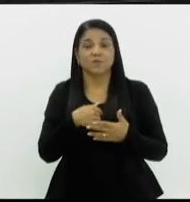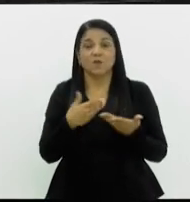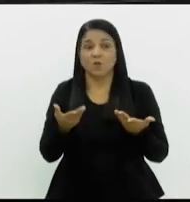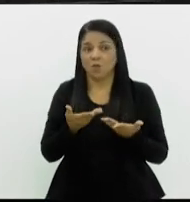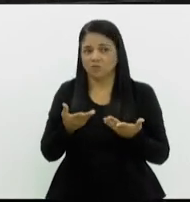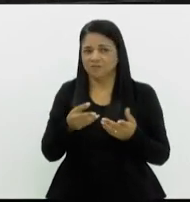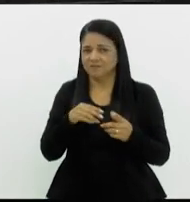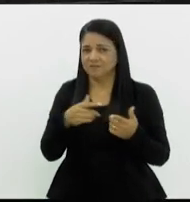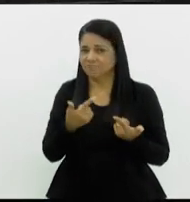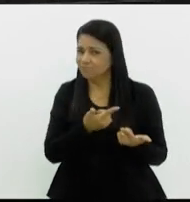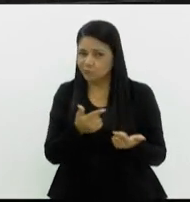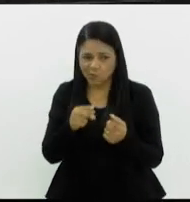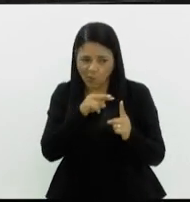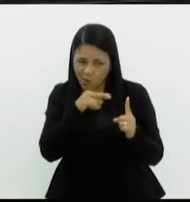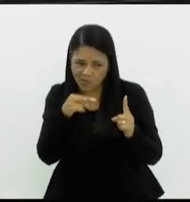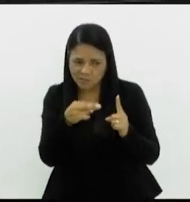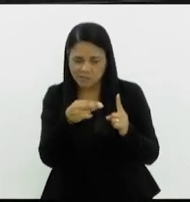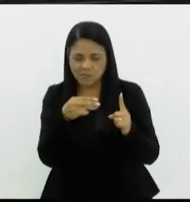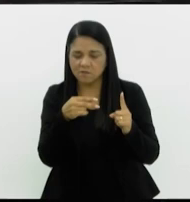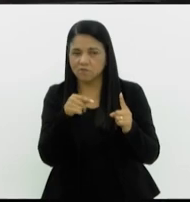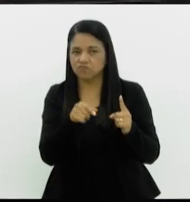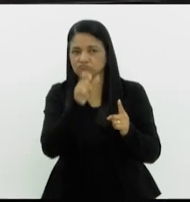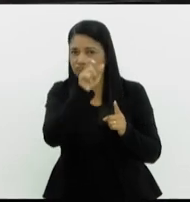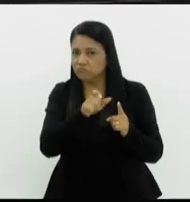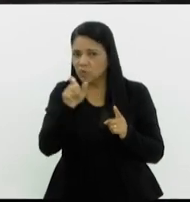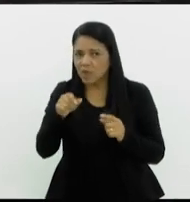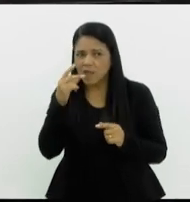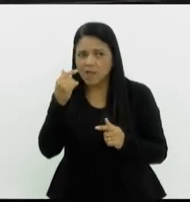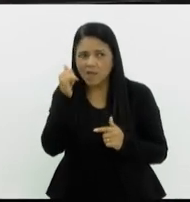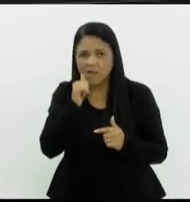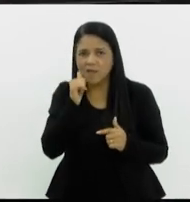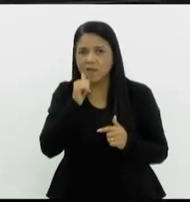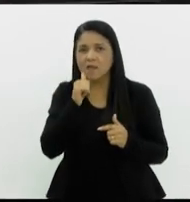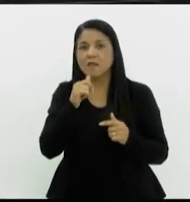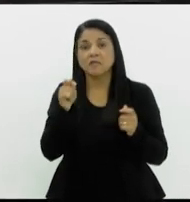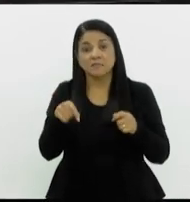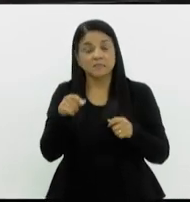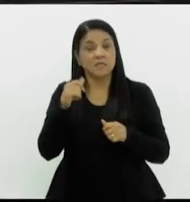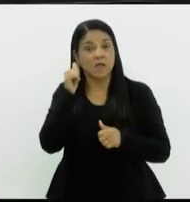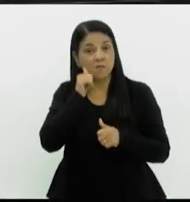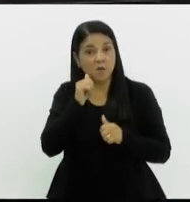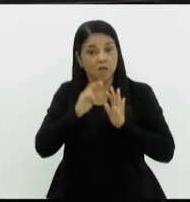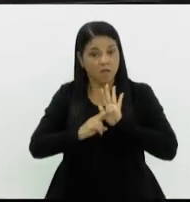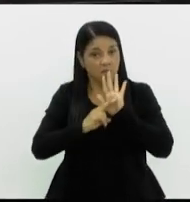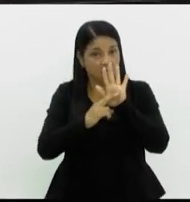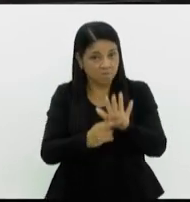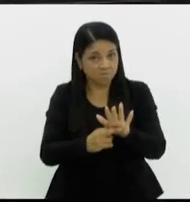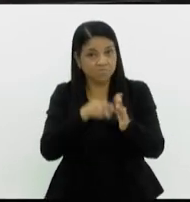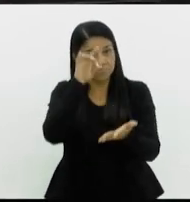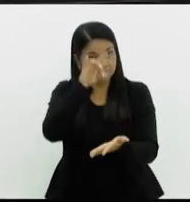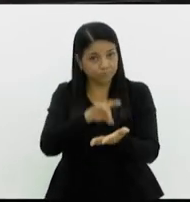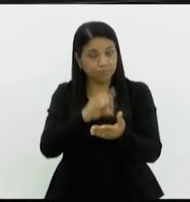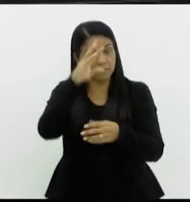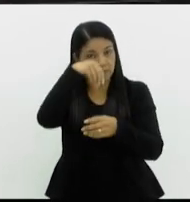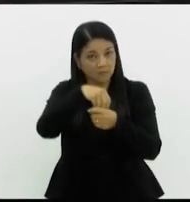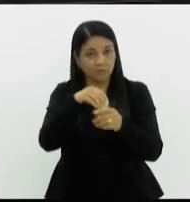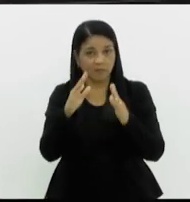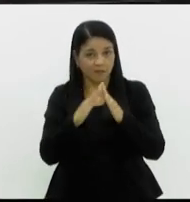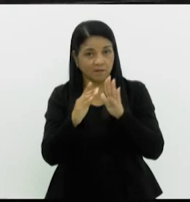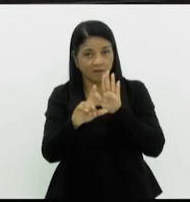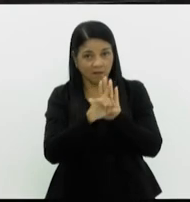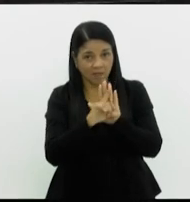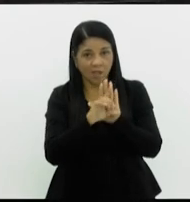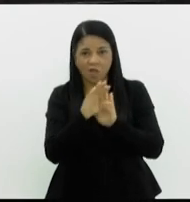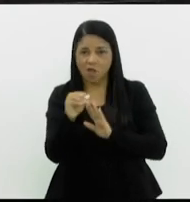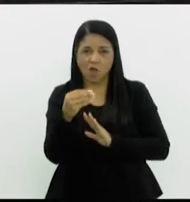olhar sensível sobre as mulheres, quando as mulheres estão subrepresentadas nas casas legislativas, obviamente, não